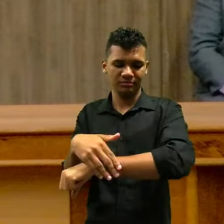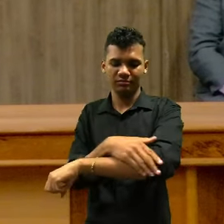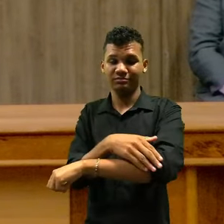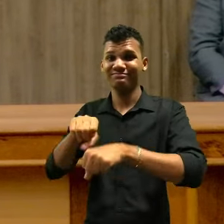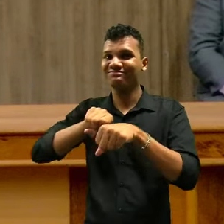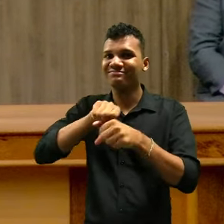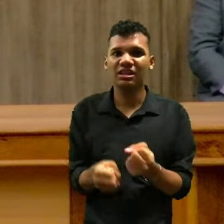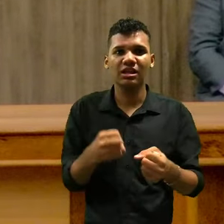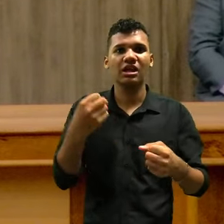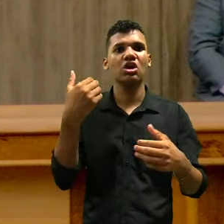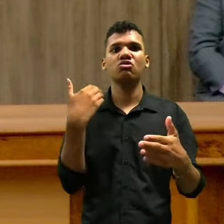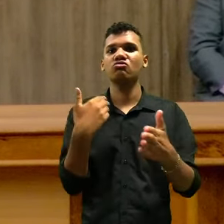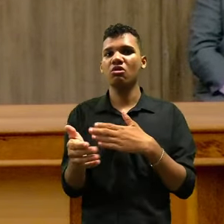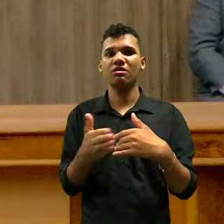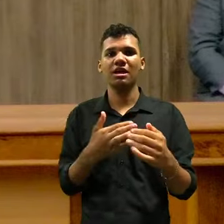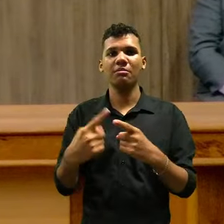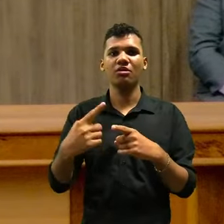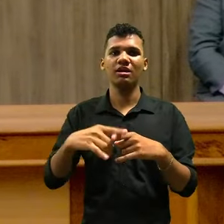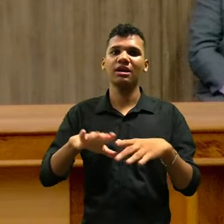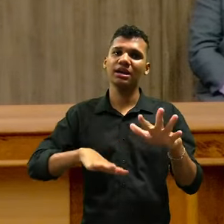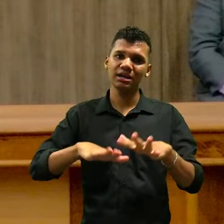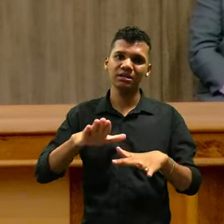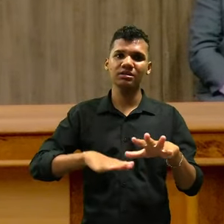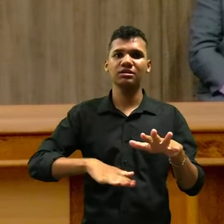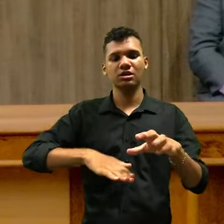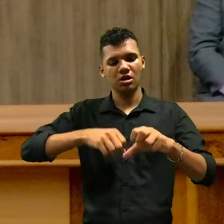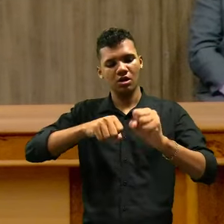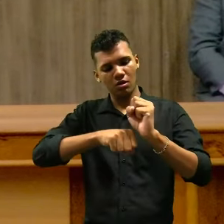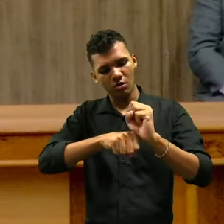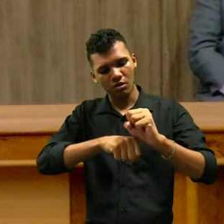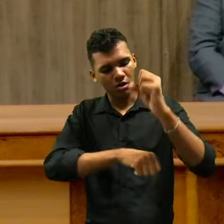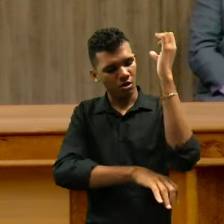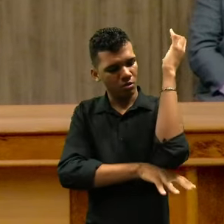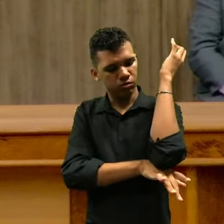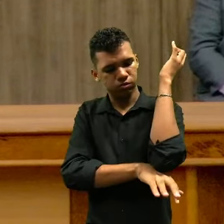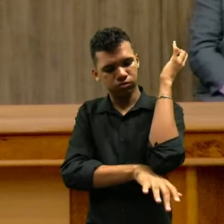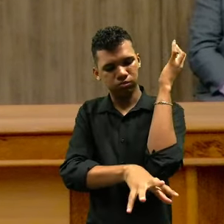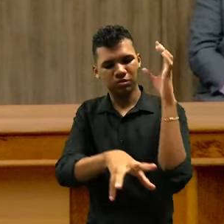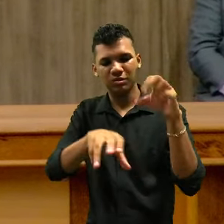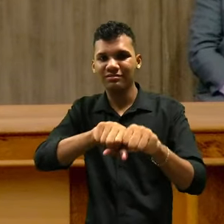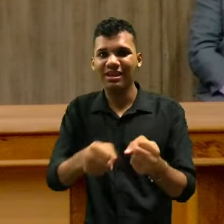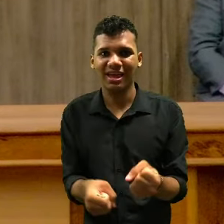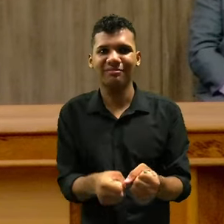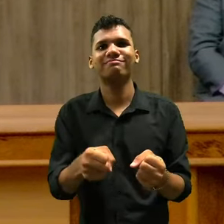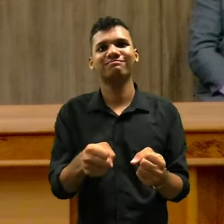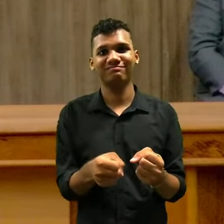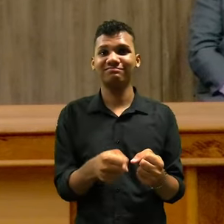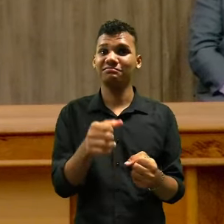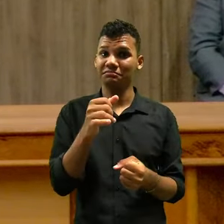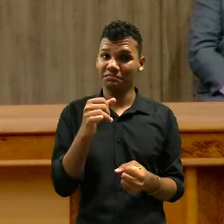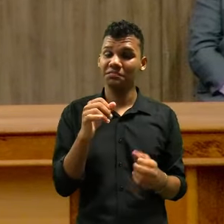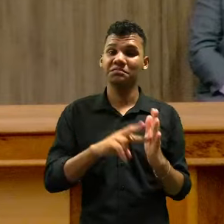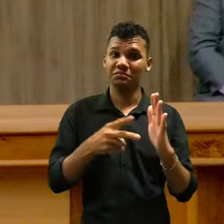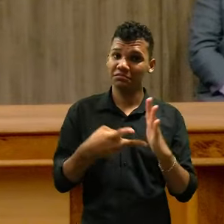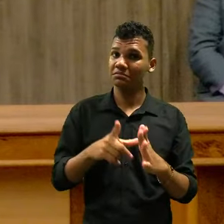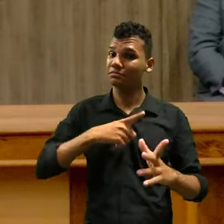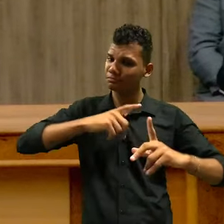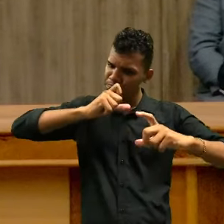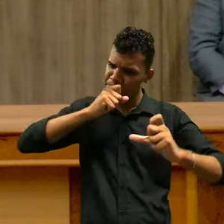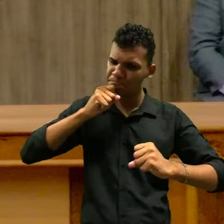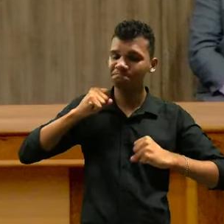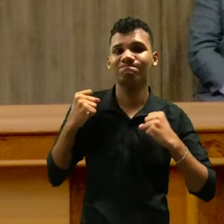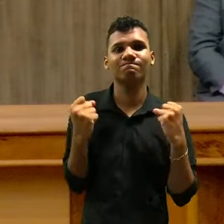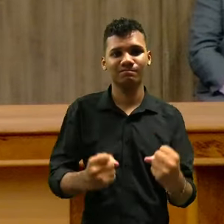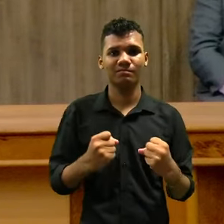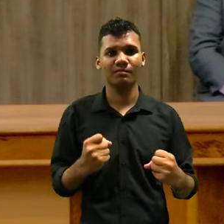botar até o asfalto quando da F ela rasga no meio do asfalto e aparece Terra profunda quem tem terra profunda irmão olha para cá